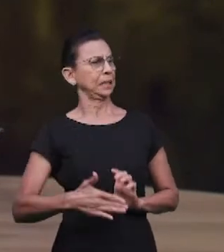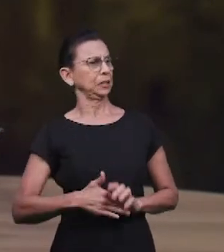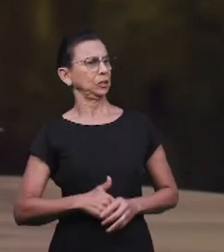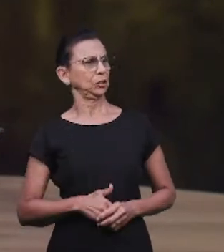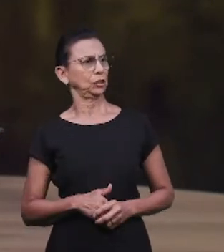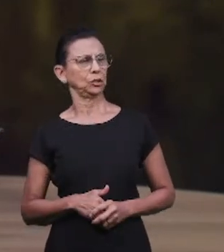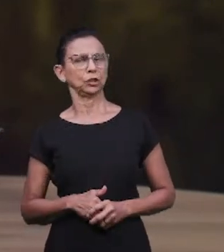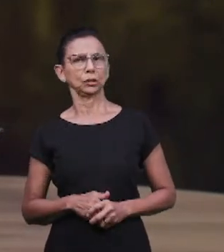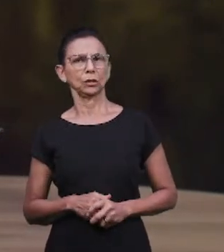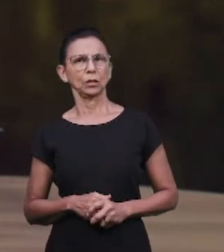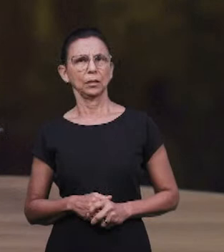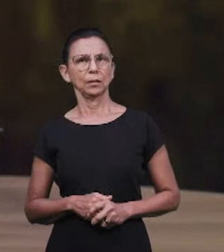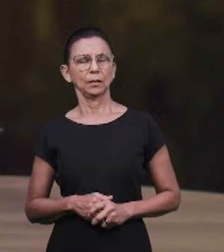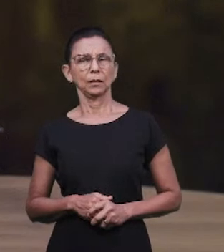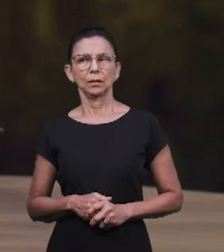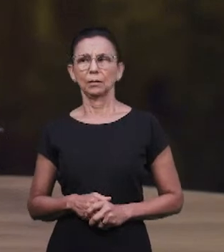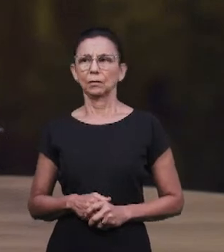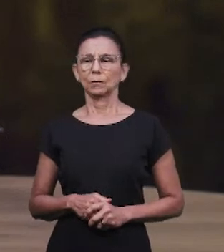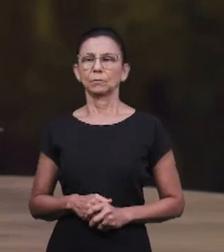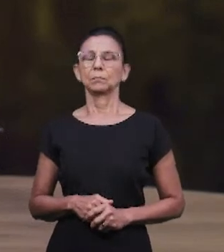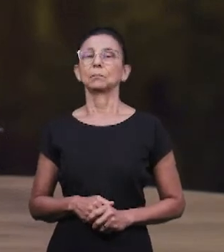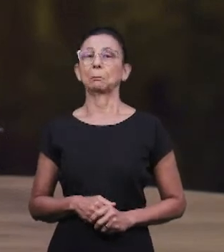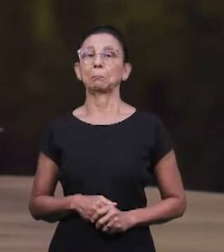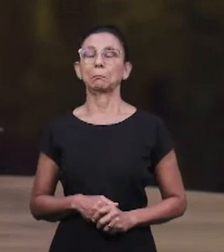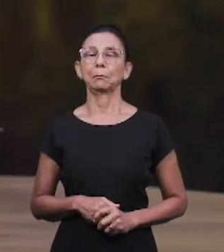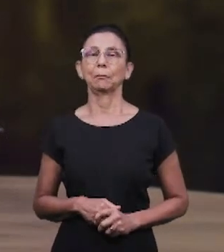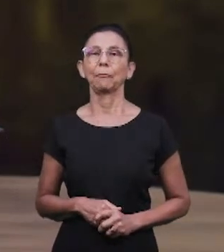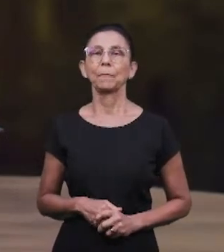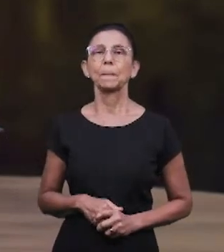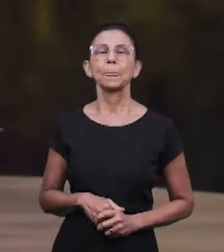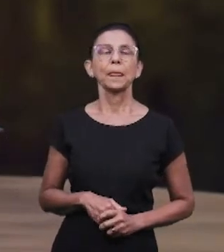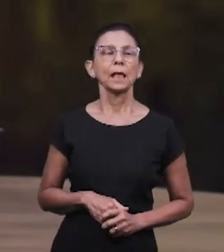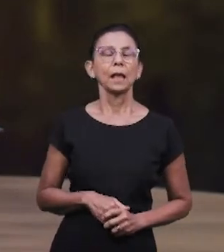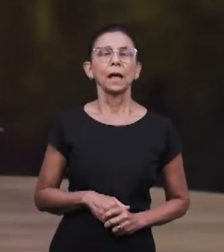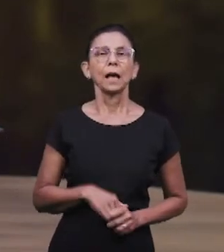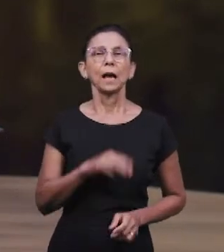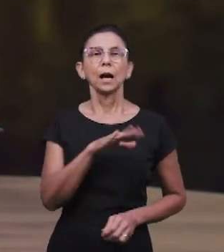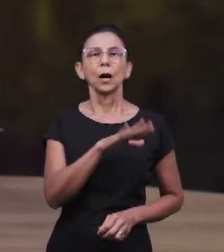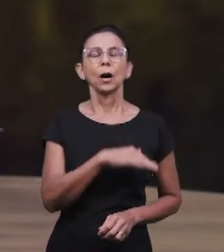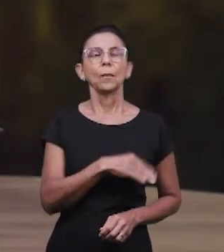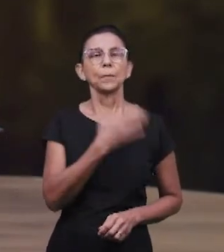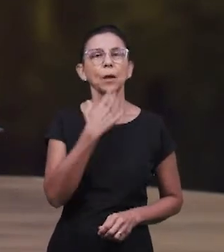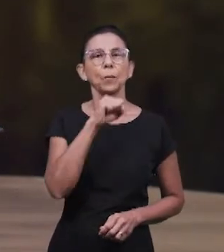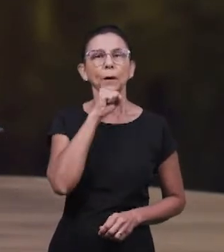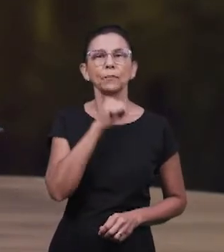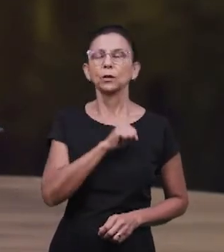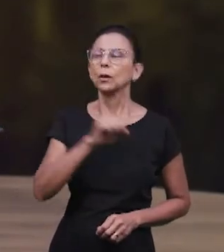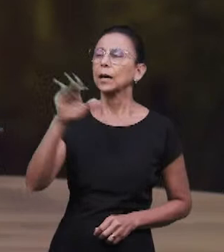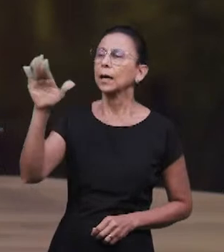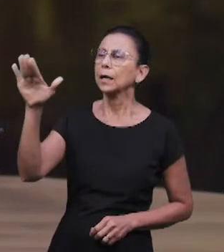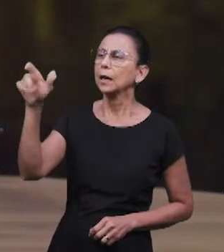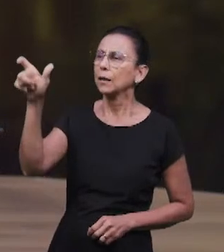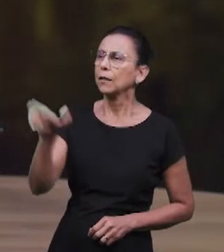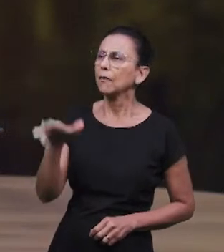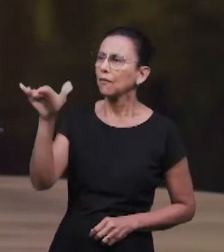atrevido, falando assim com o pai, que coisa. Chamou a esposa, falando: vem cá, olha